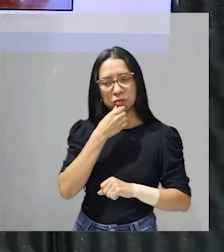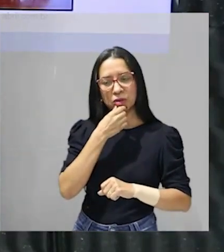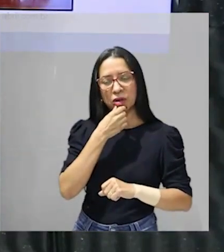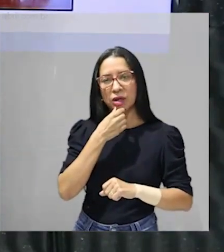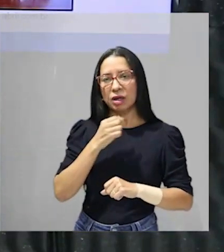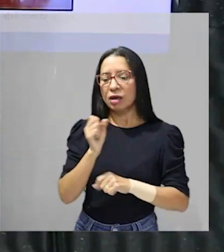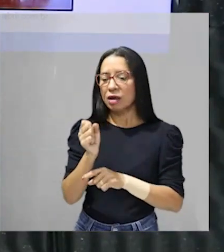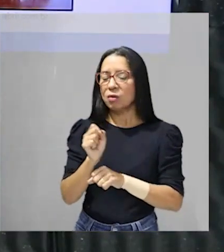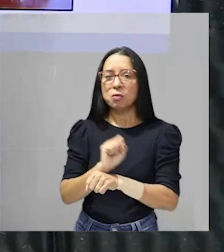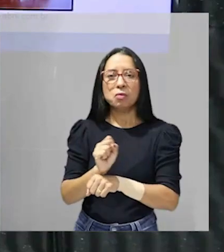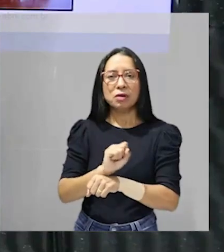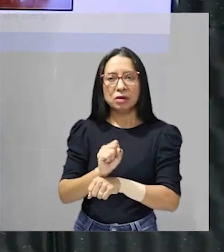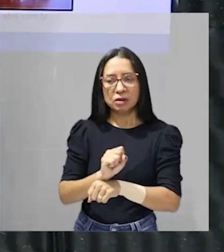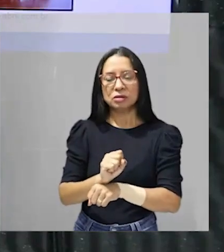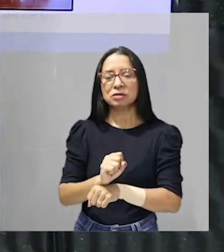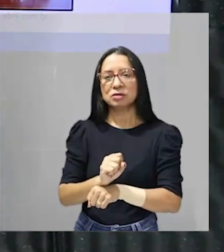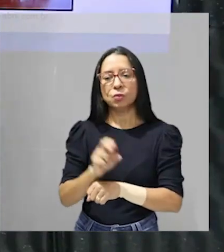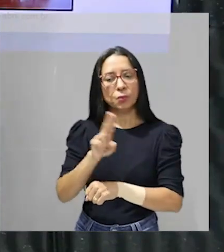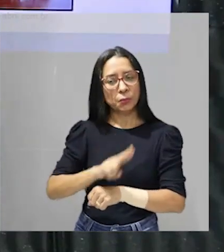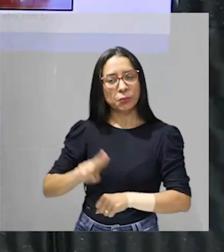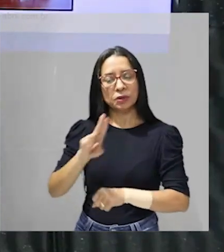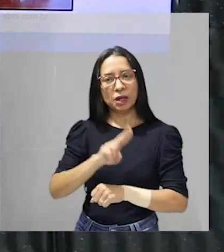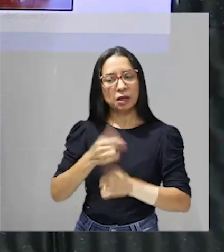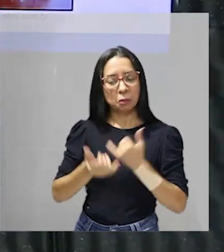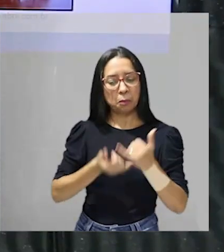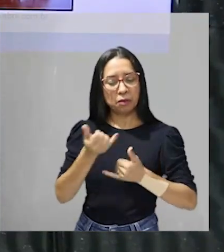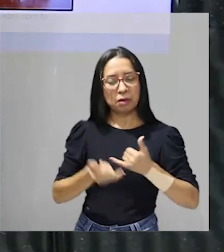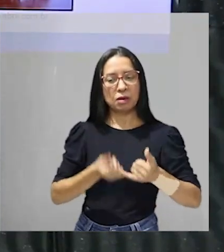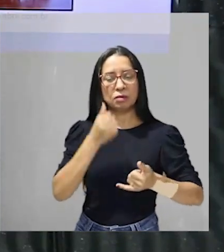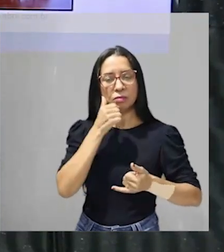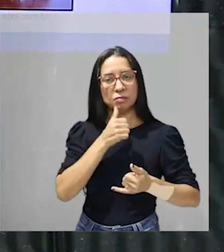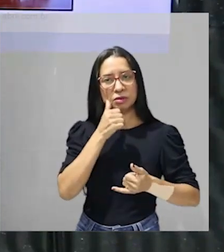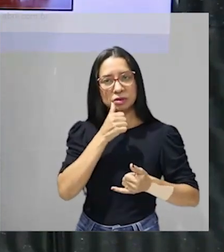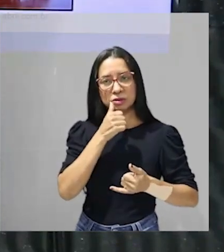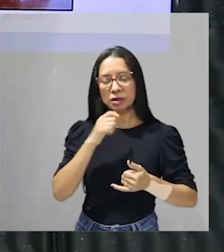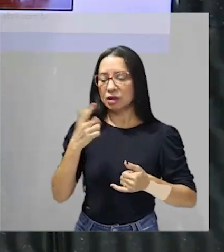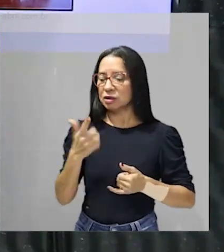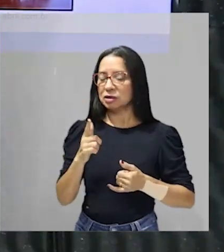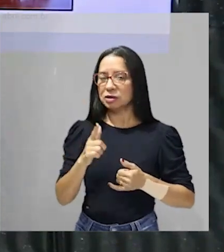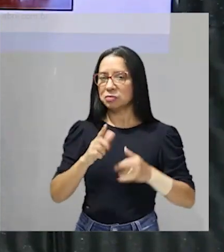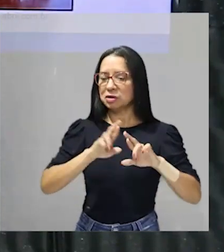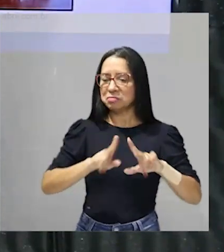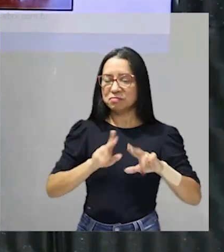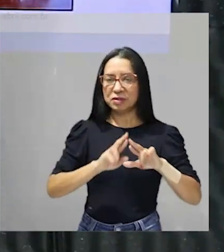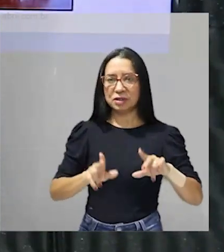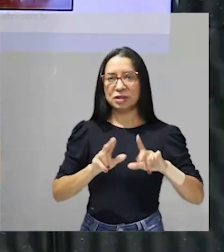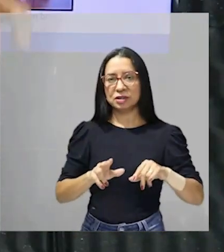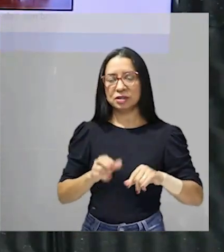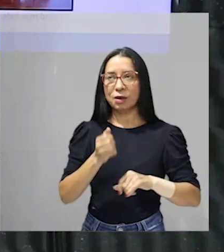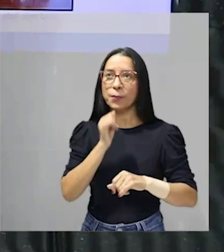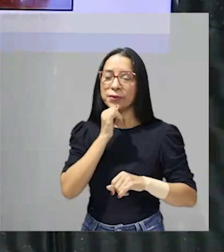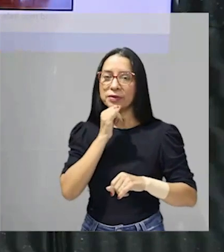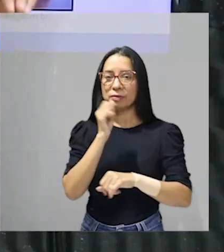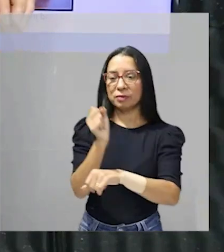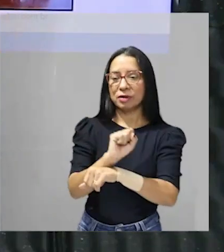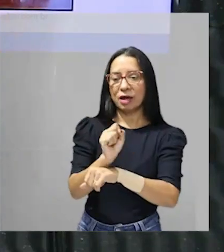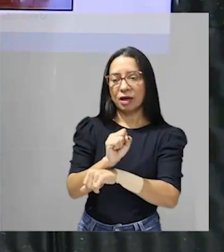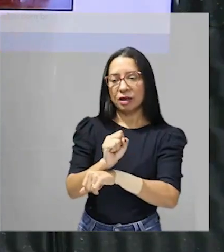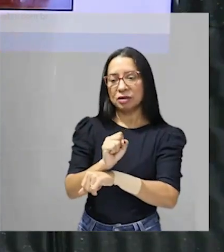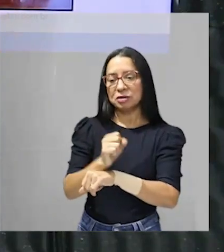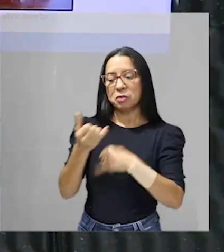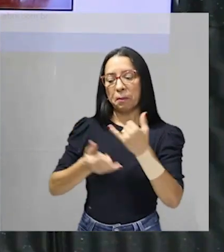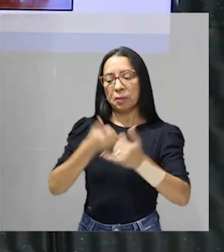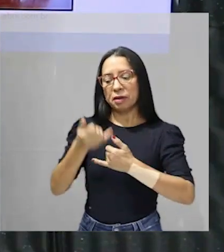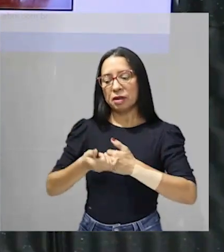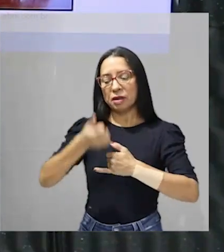não é um problema não existe essa diferenciação carrinho é brinquedo de menino boneca é brinquedo de menina